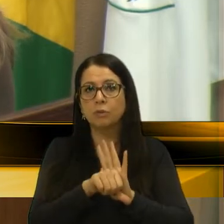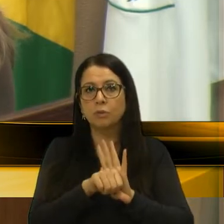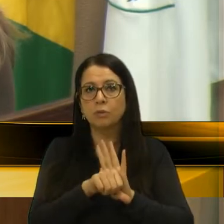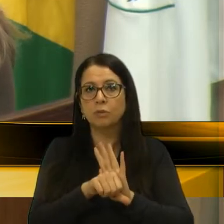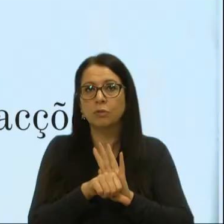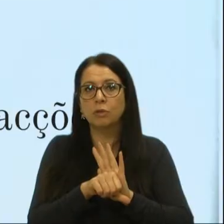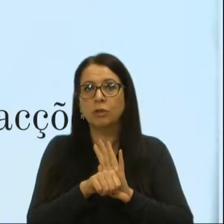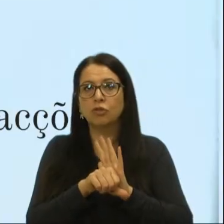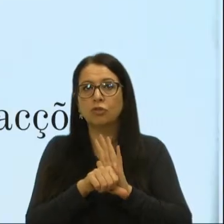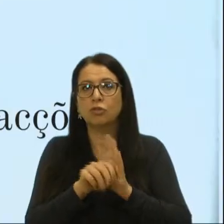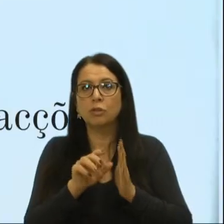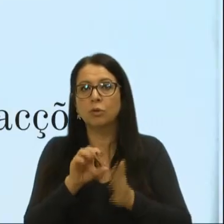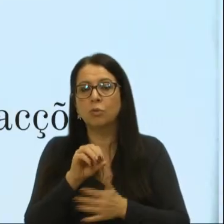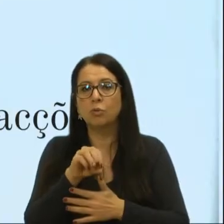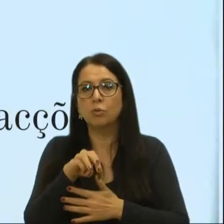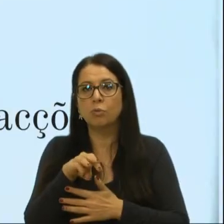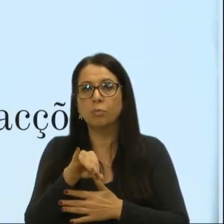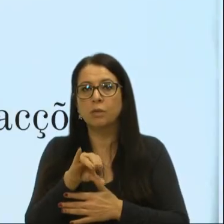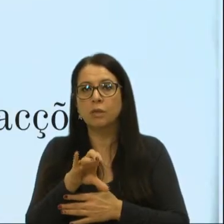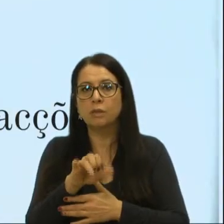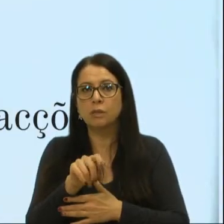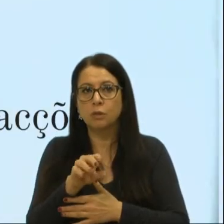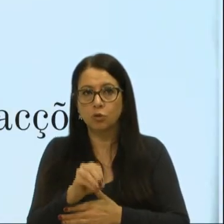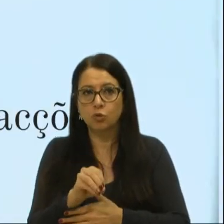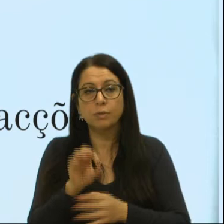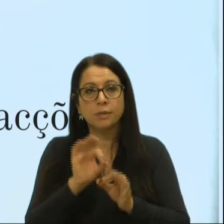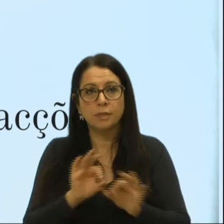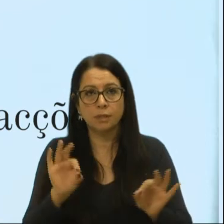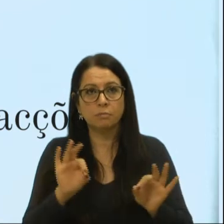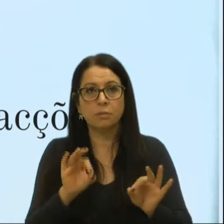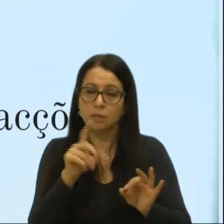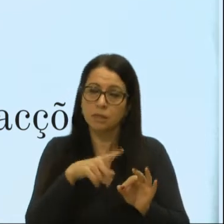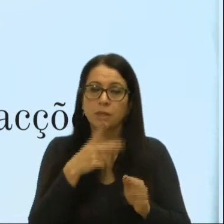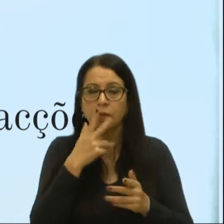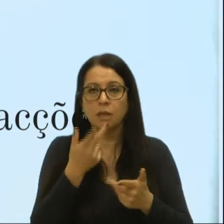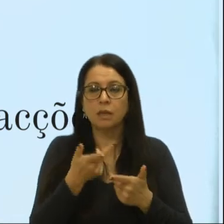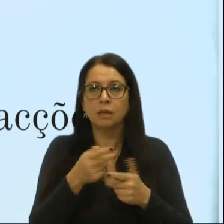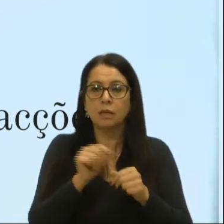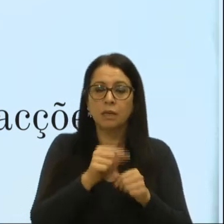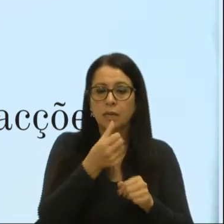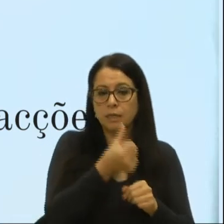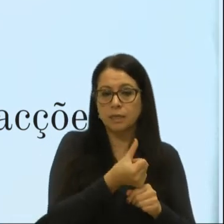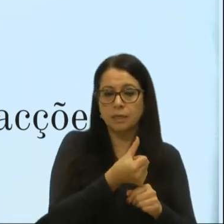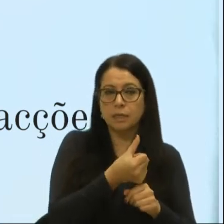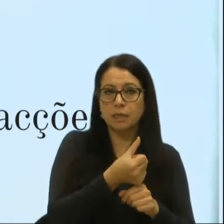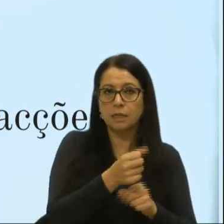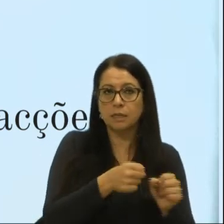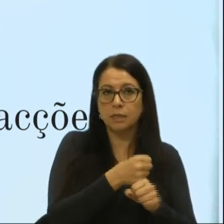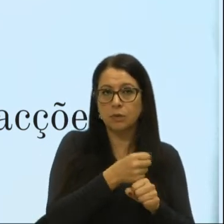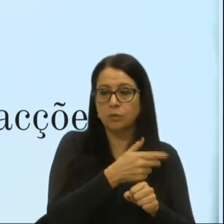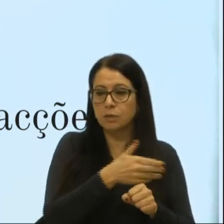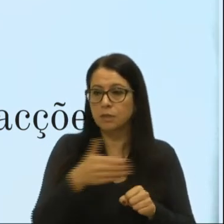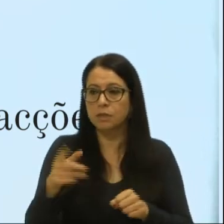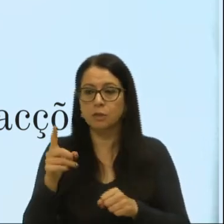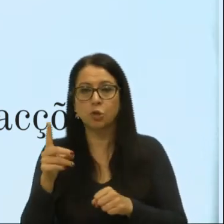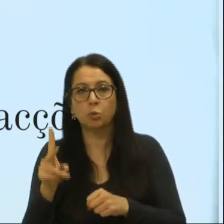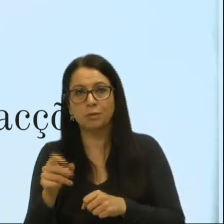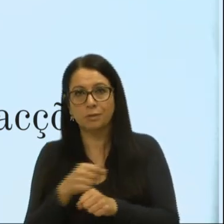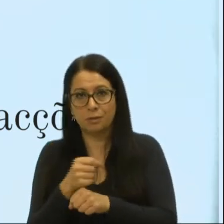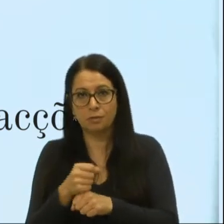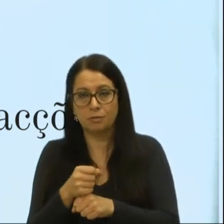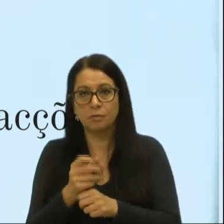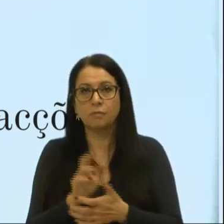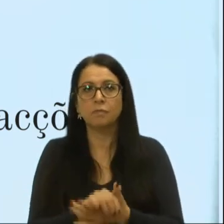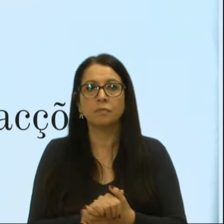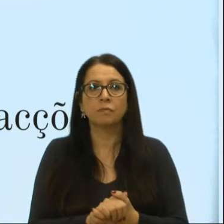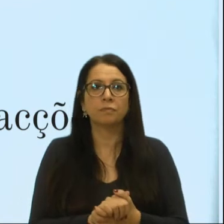simples. Hoje, o homicídio simples, ele tem pena mínima de 6 e máxima de 12.